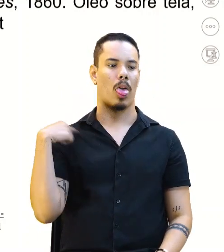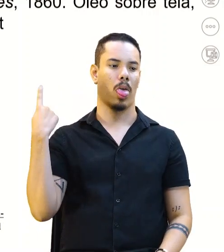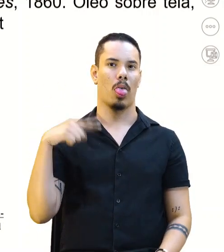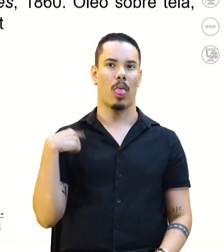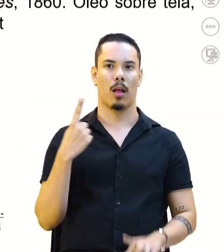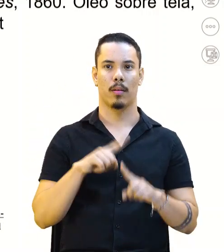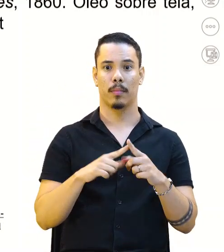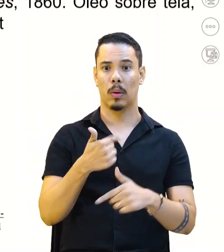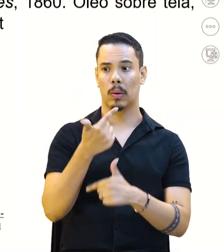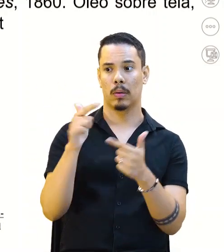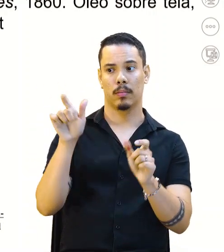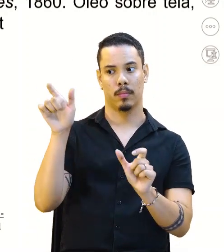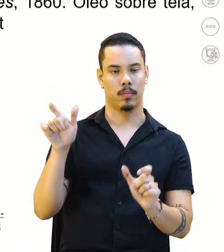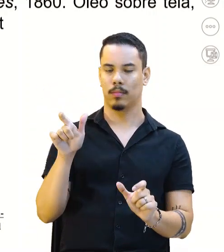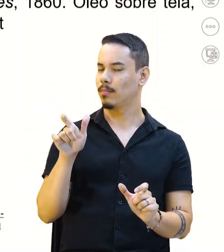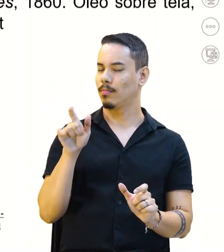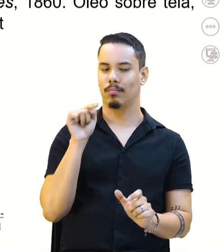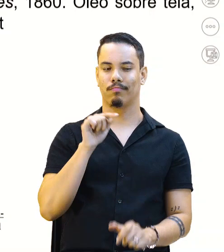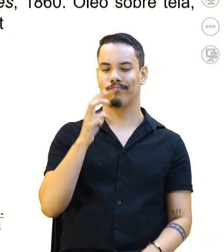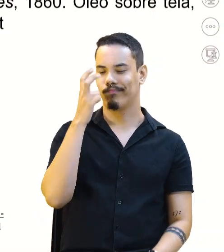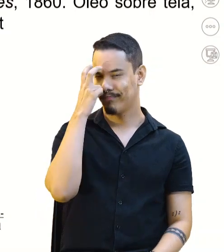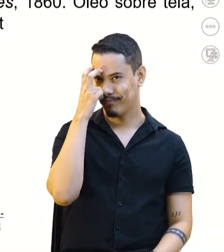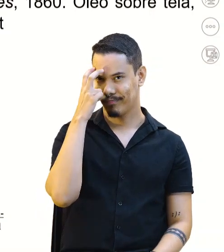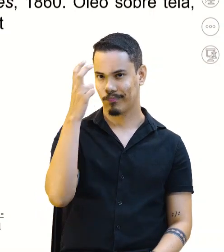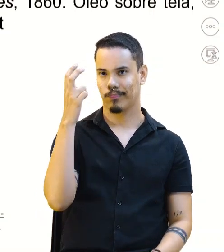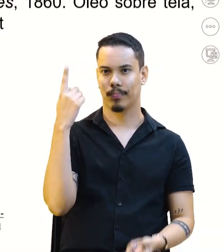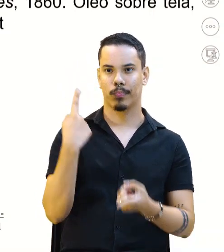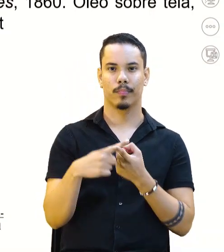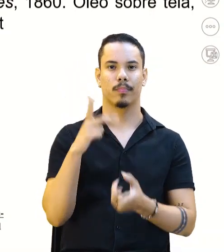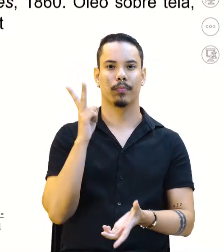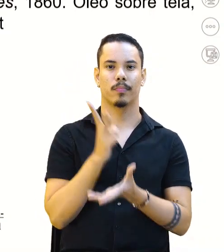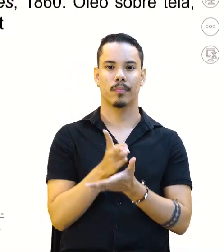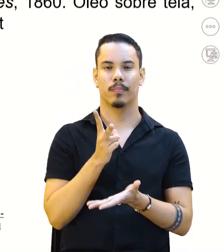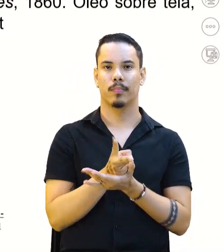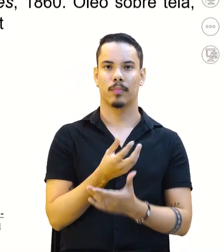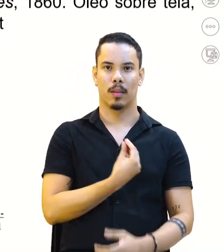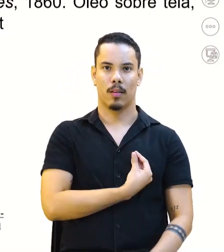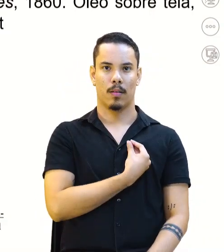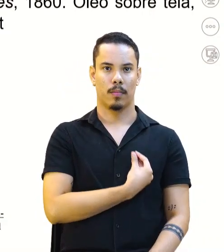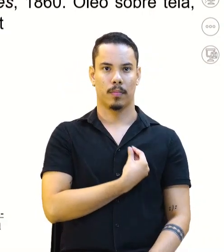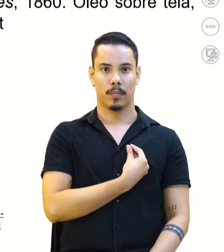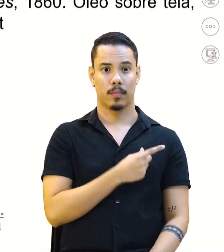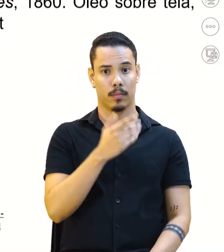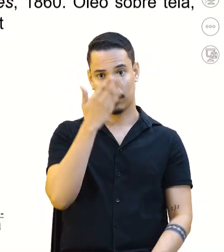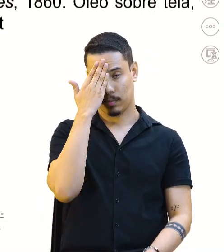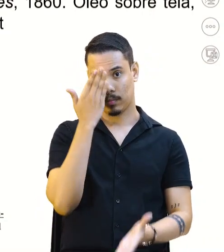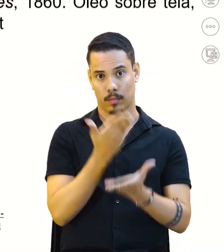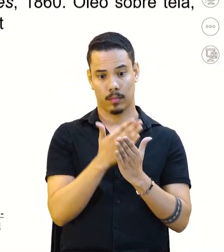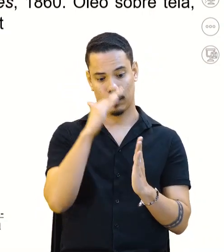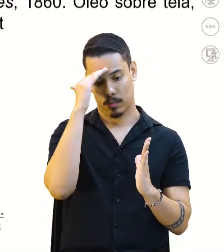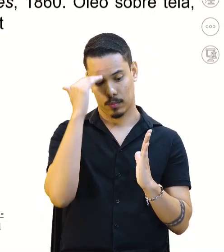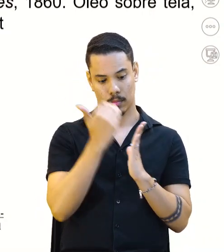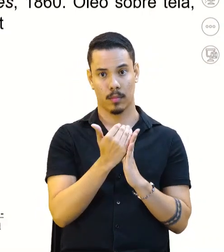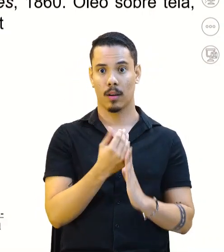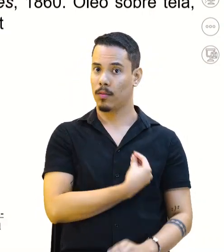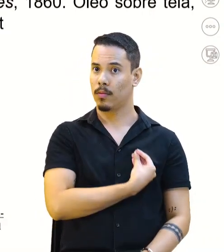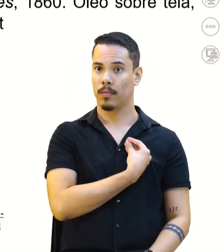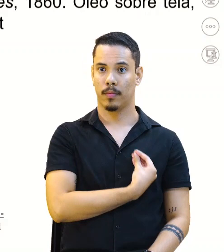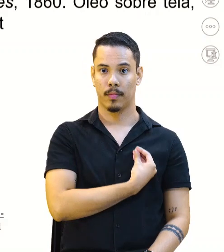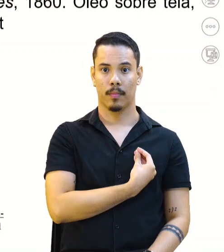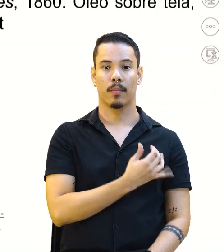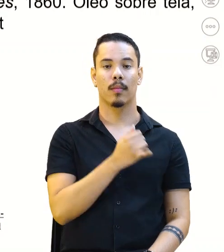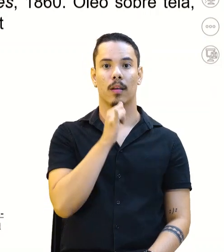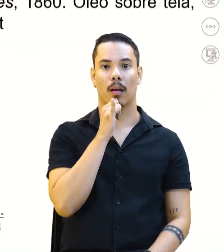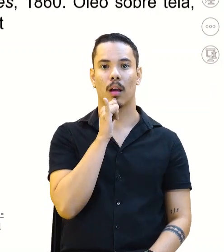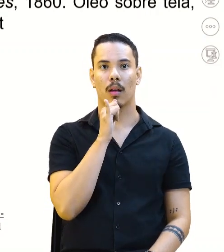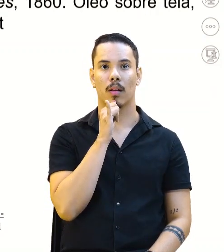outros, era um sábio que procurava viver conforme aquilo em que acreditava. Ou seja, olha só, gente, né, os prós,